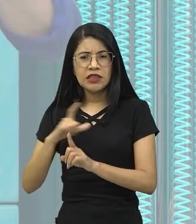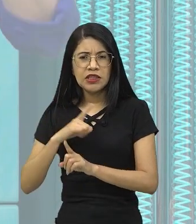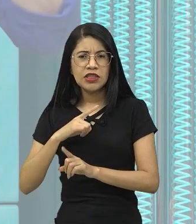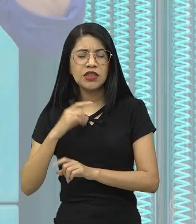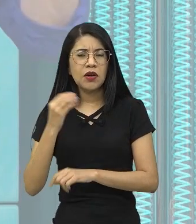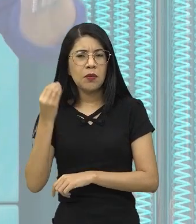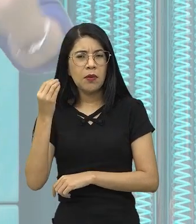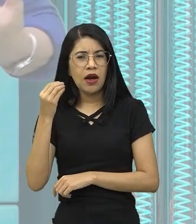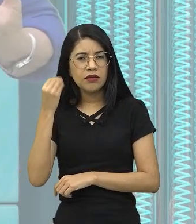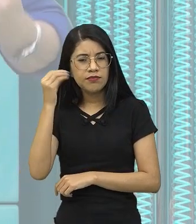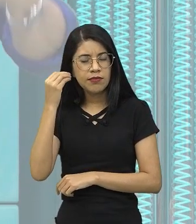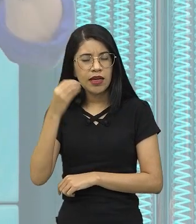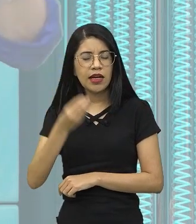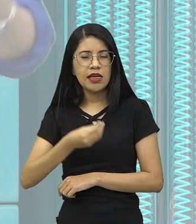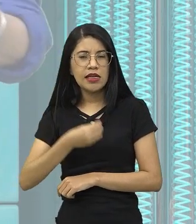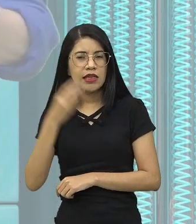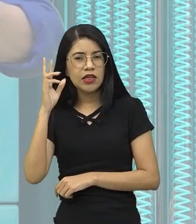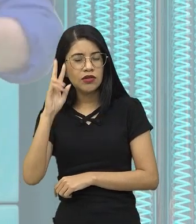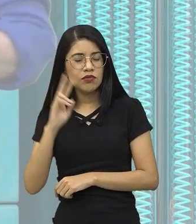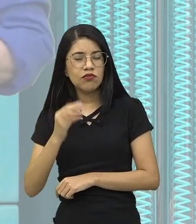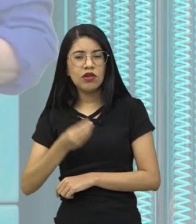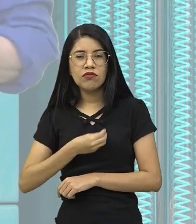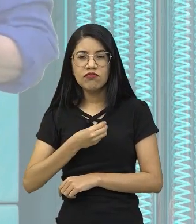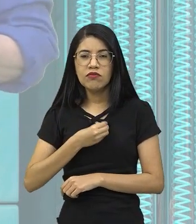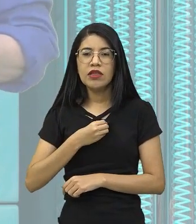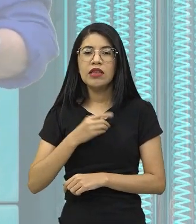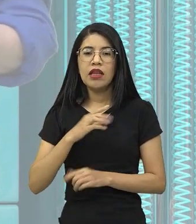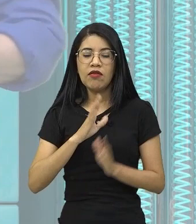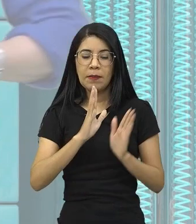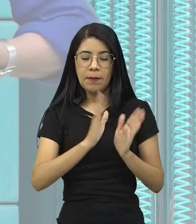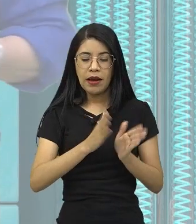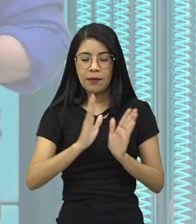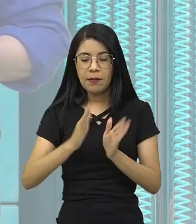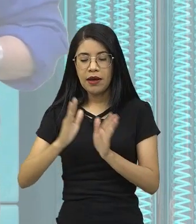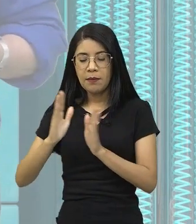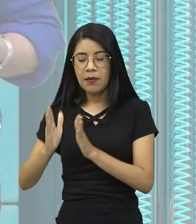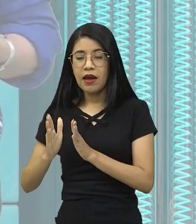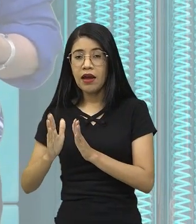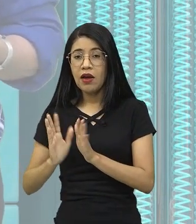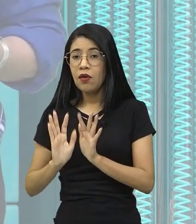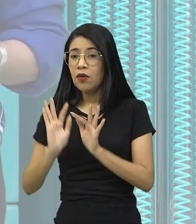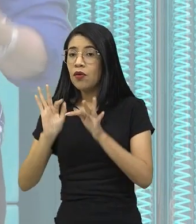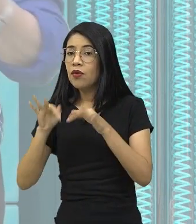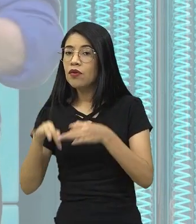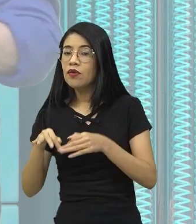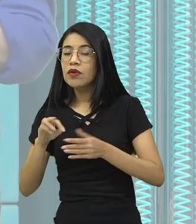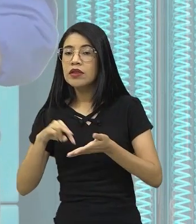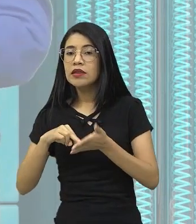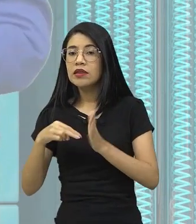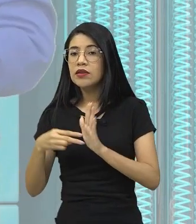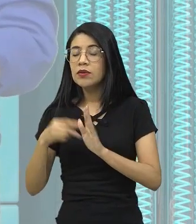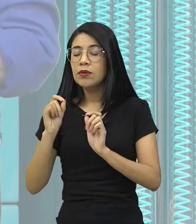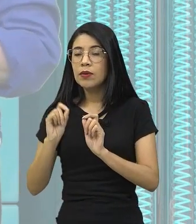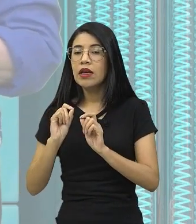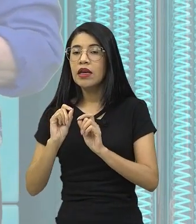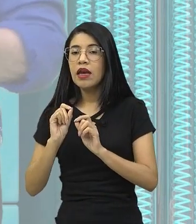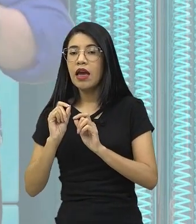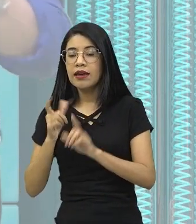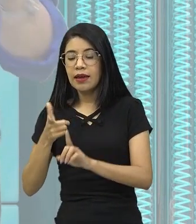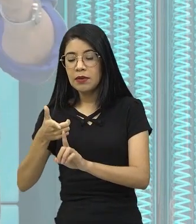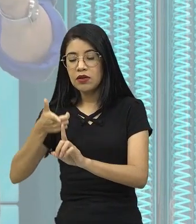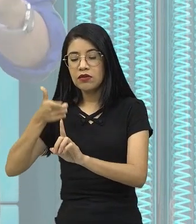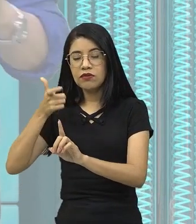de vida que tem um início, que tem um meio e que tem um fim. O fim está subentendido aí pelo tiro que veio por